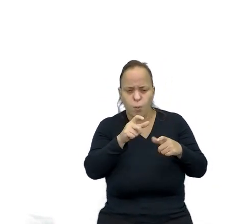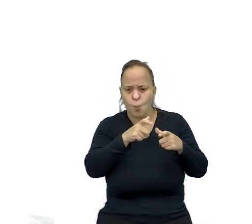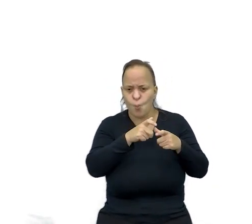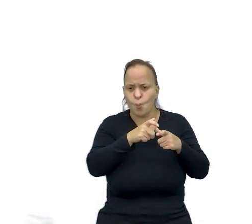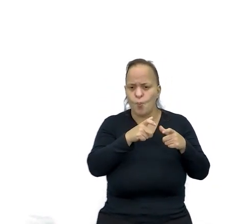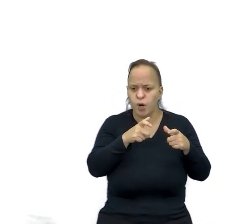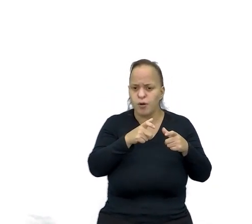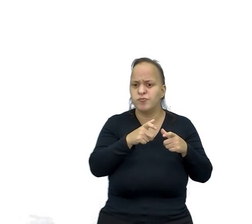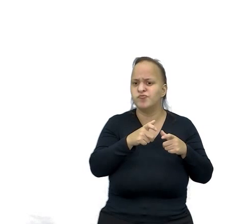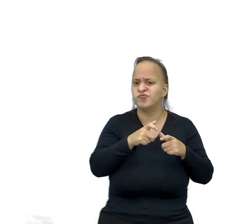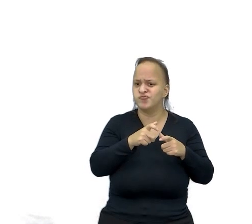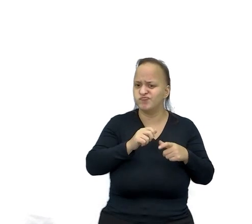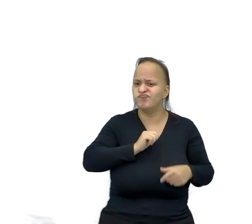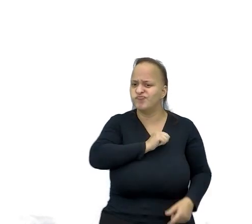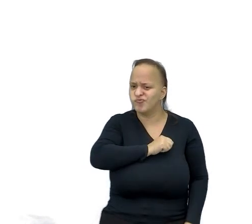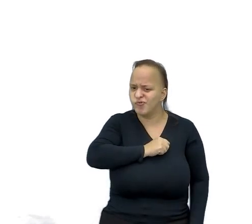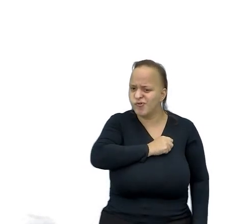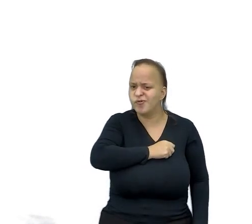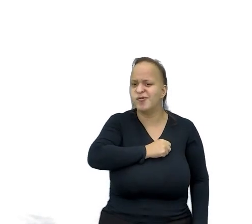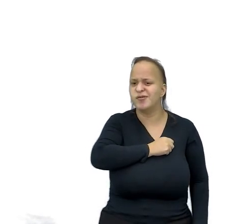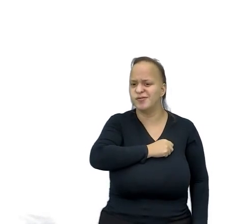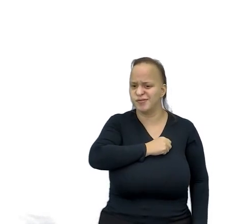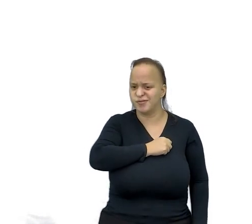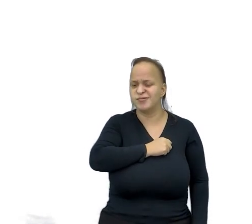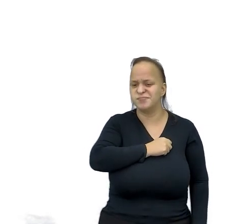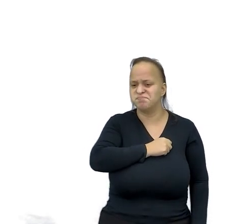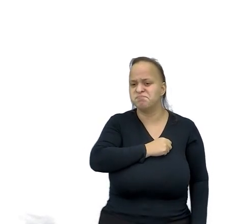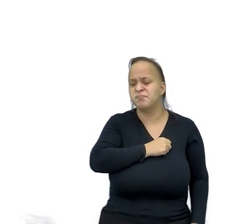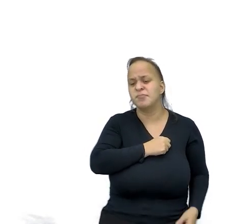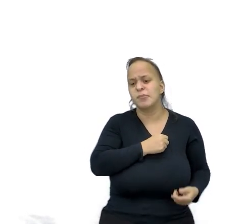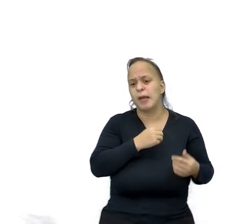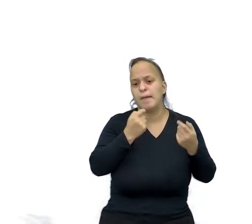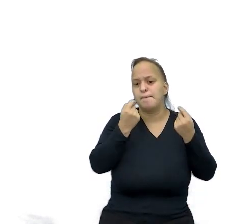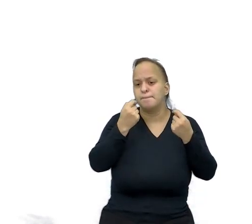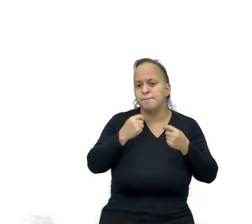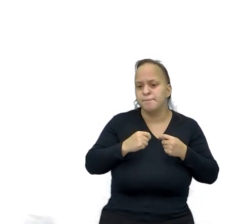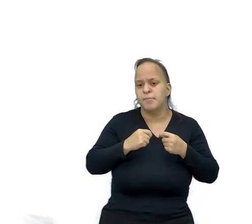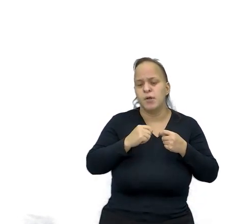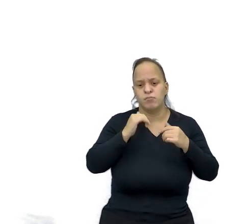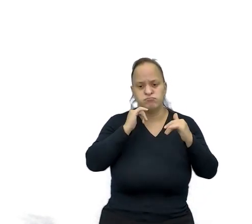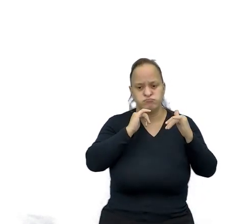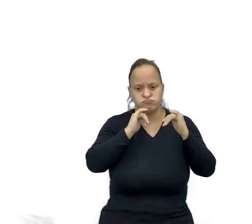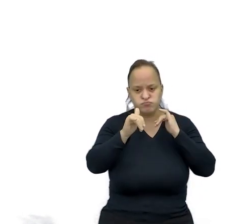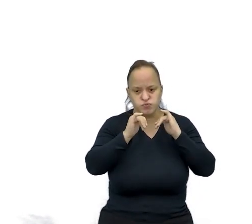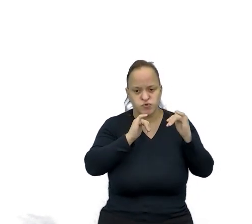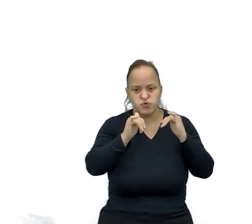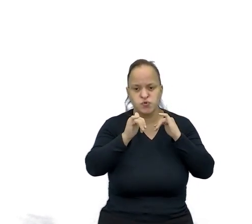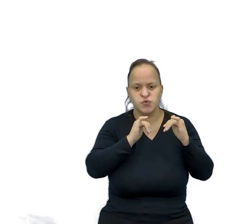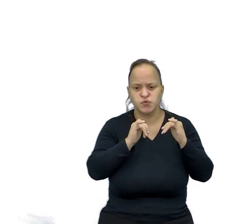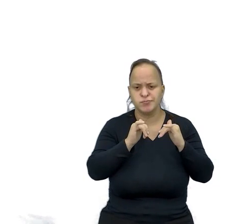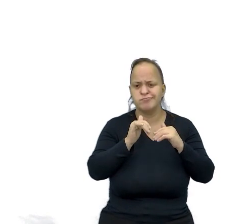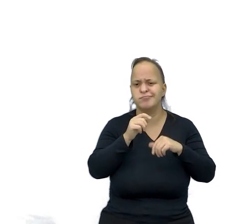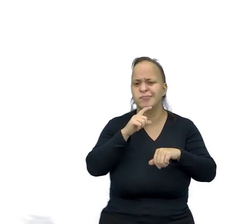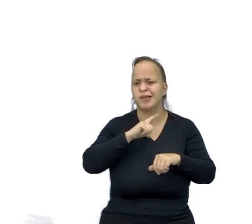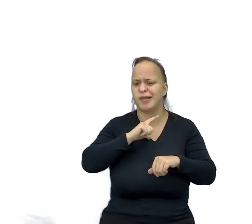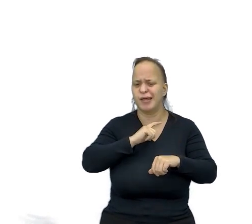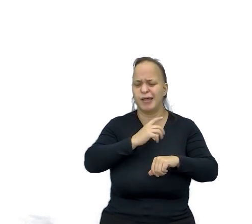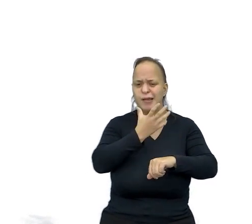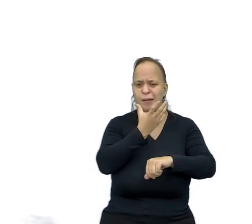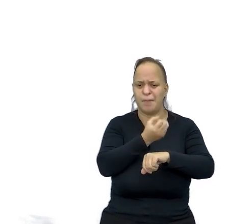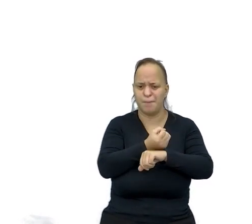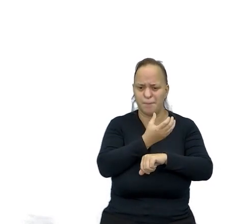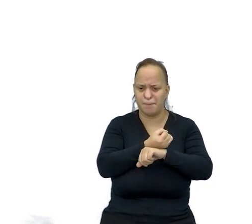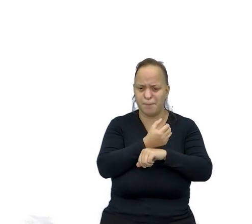e eles conseguem fazer a edição do vídeo fazendo uma narrativa. Vários aplicativos hoje trazem